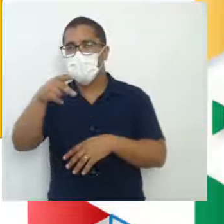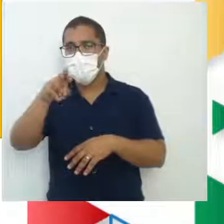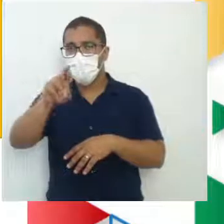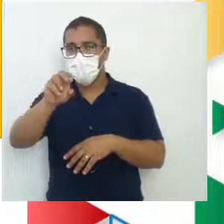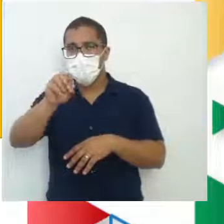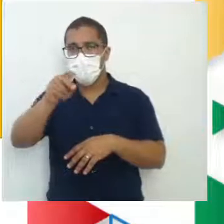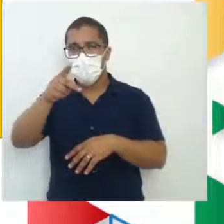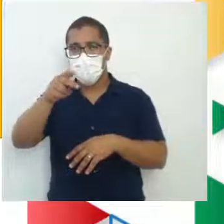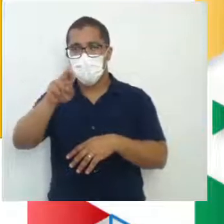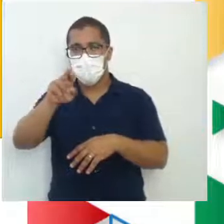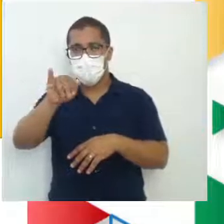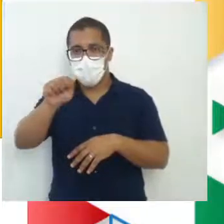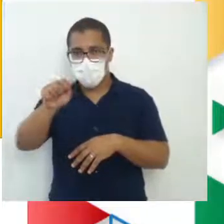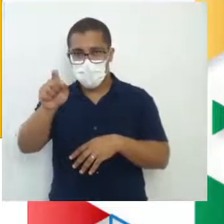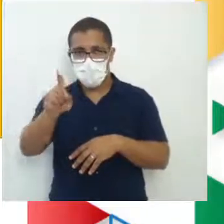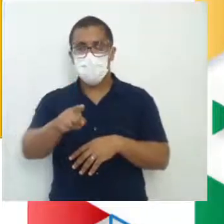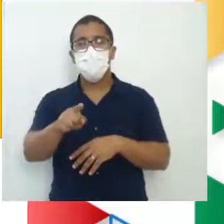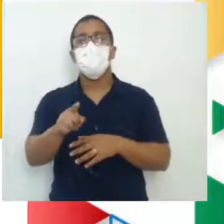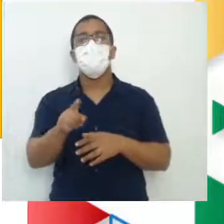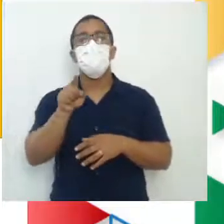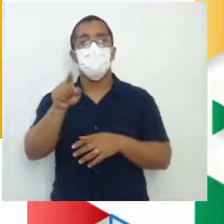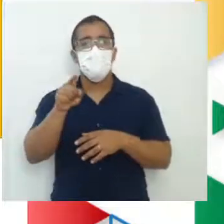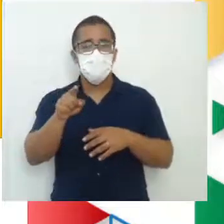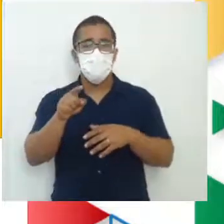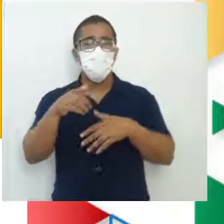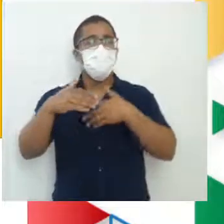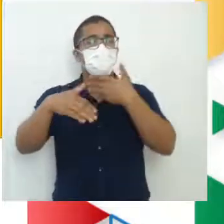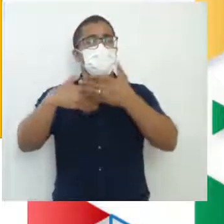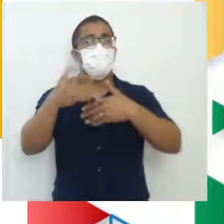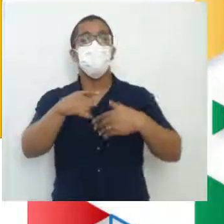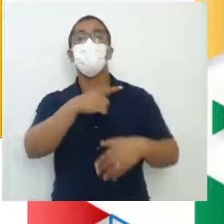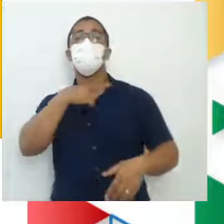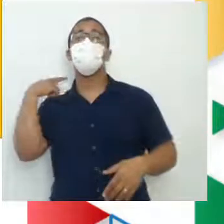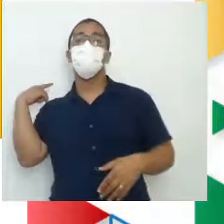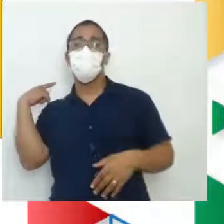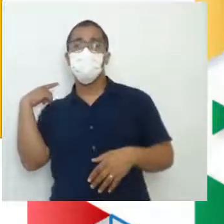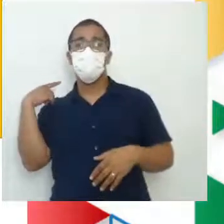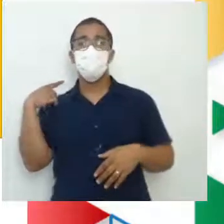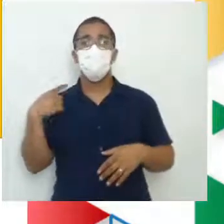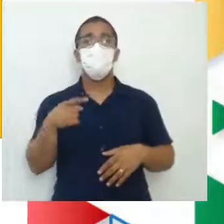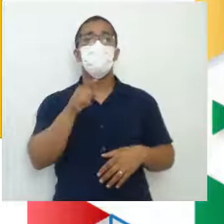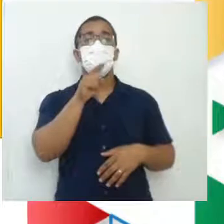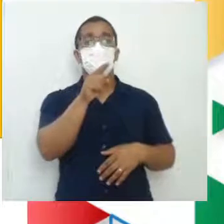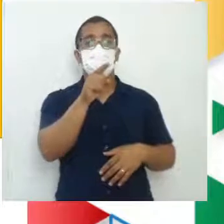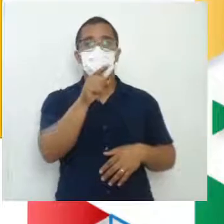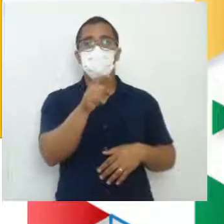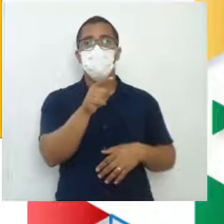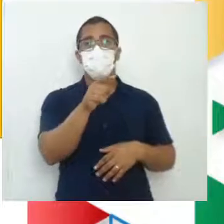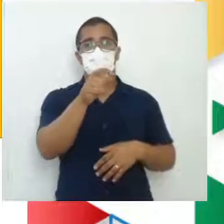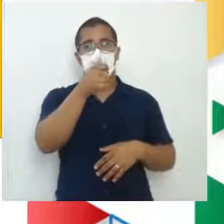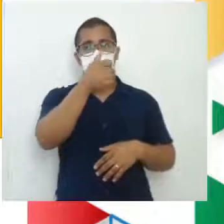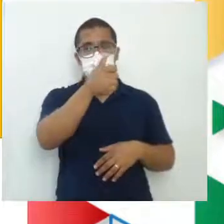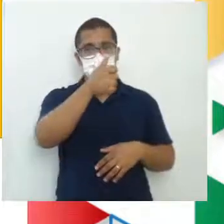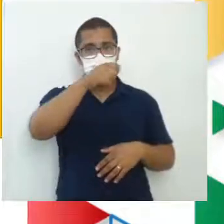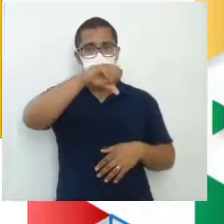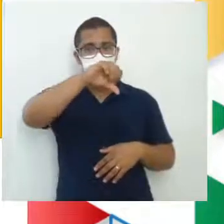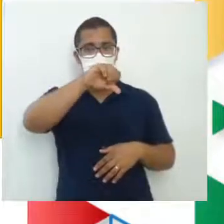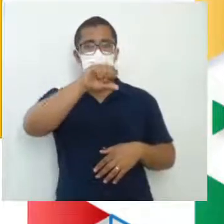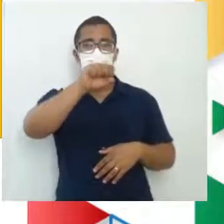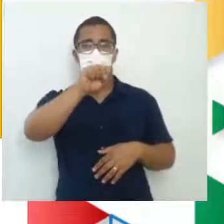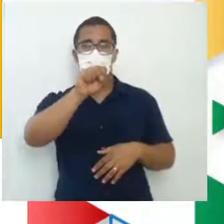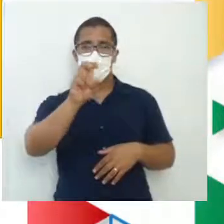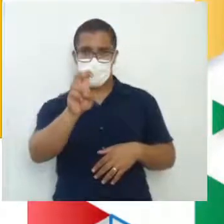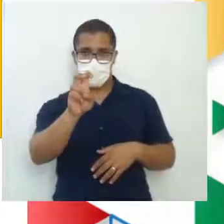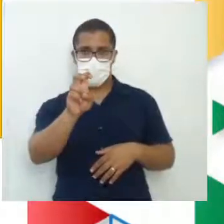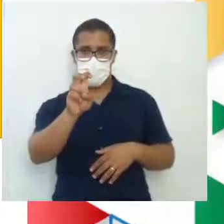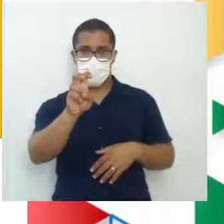1925, e morreu em Brasília, em 85. Ela foi uma médium clarividente brasileira que